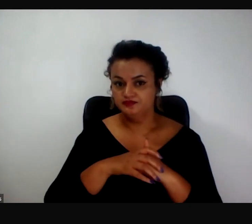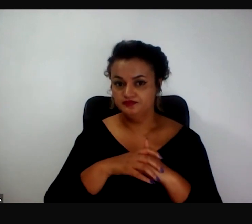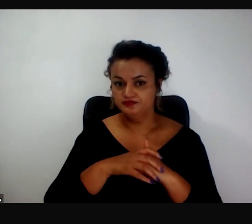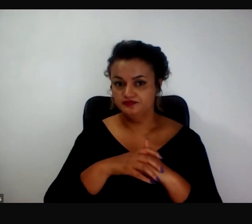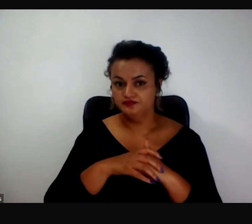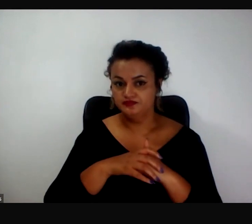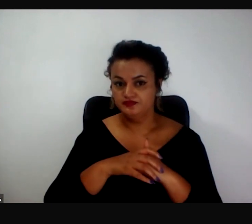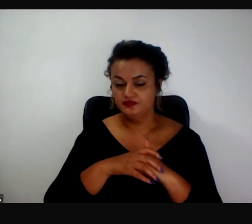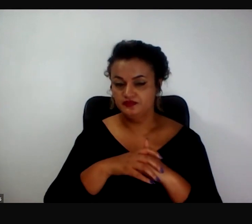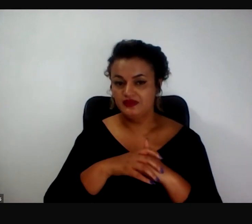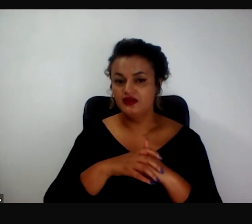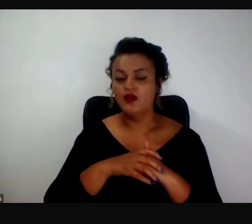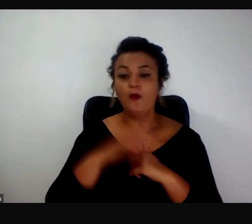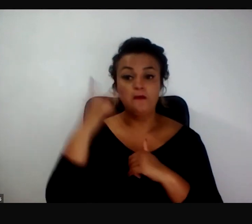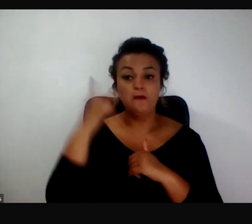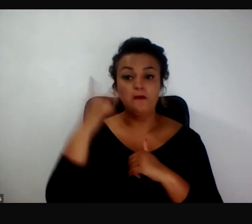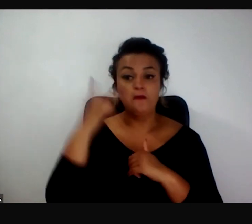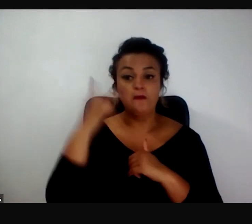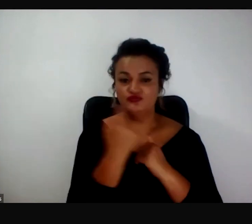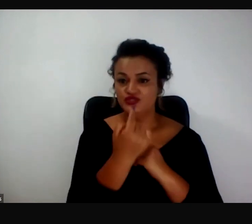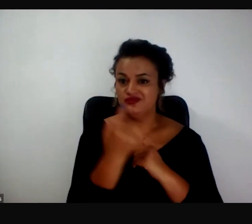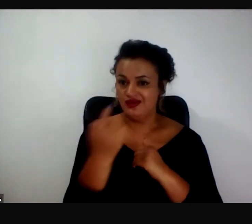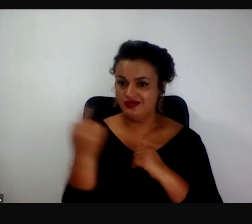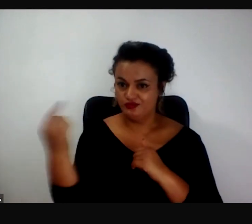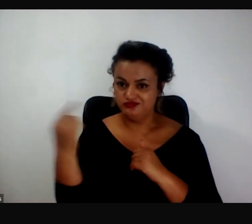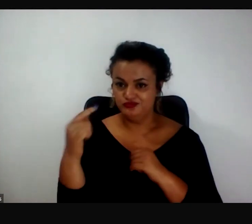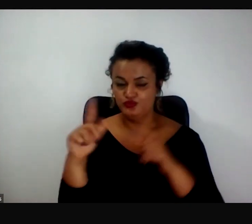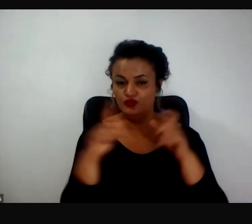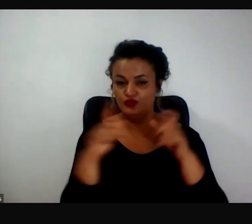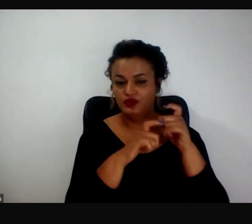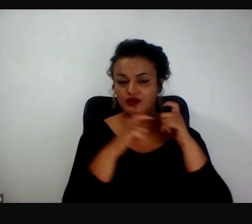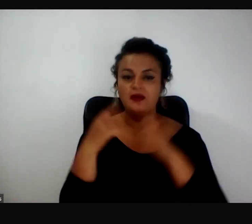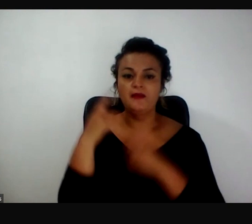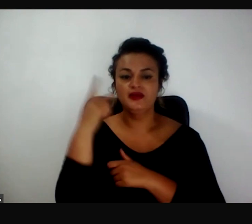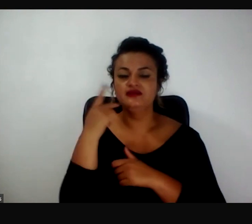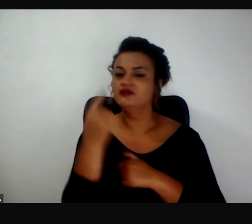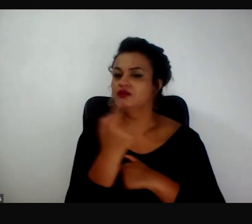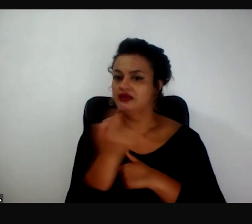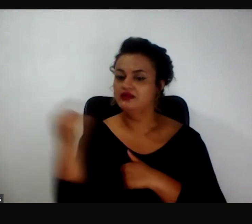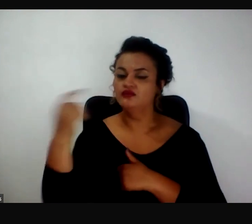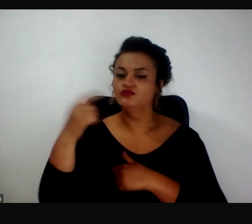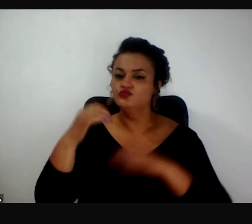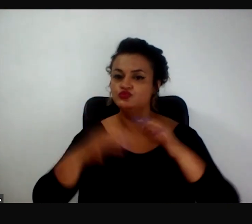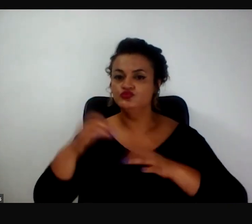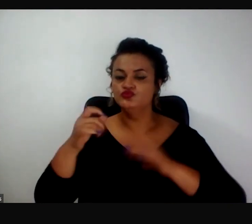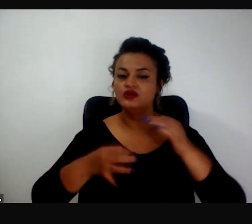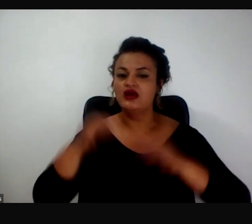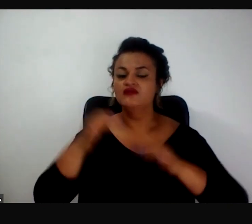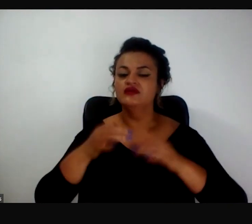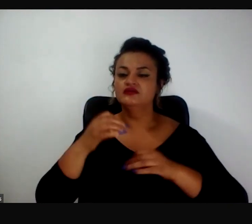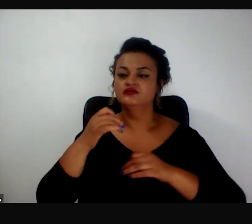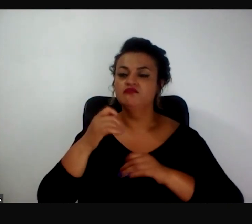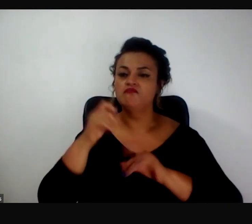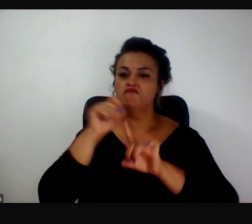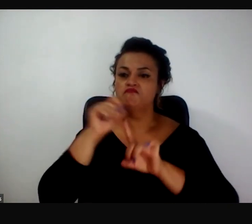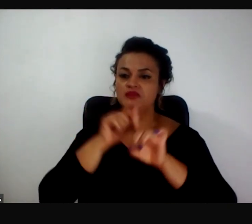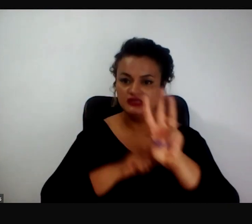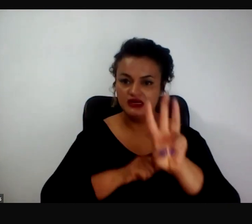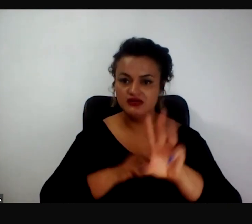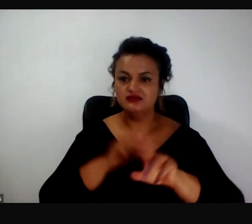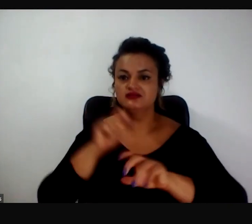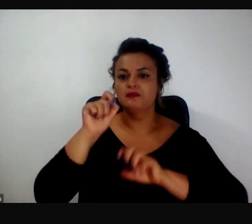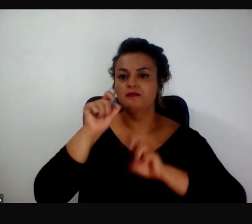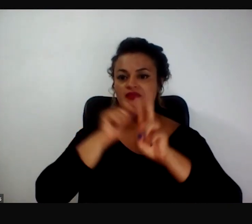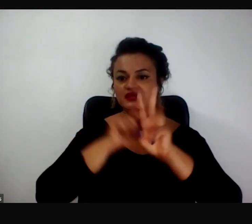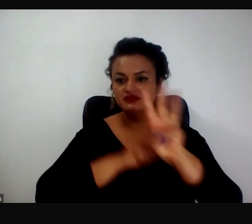O plenário de cada uma das salas, reunido, decidia trimestralmente